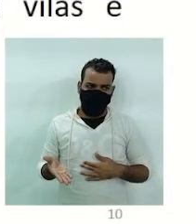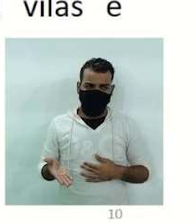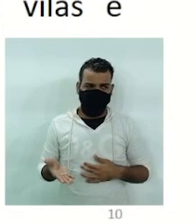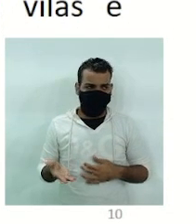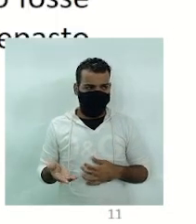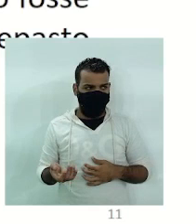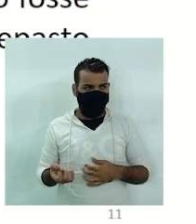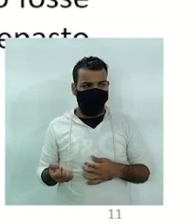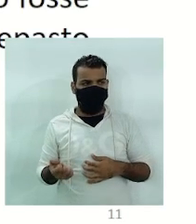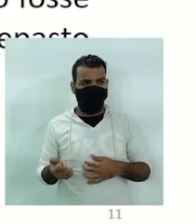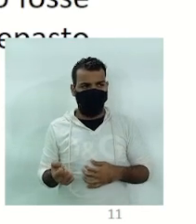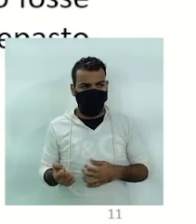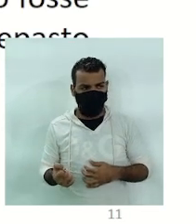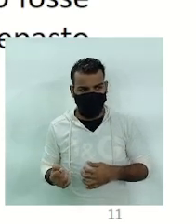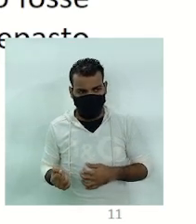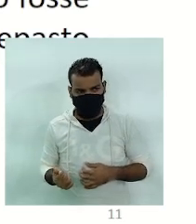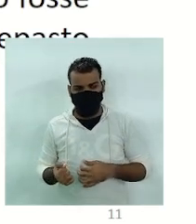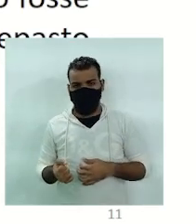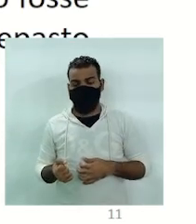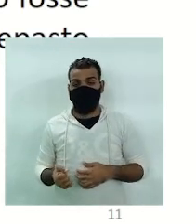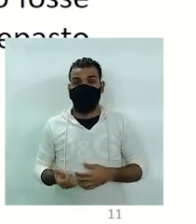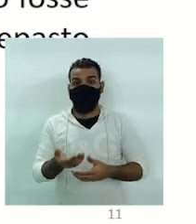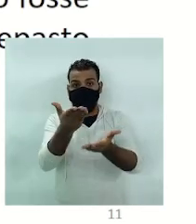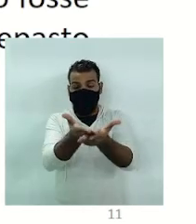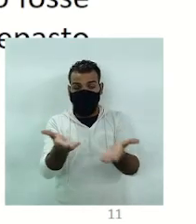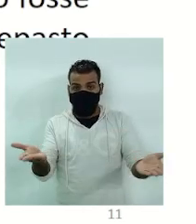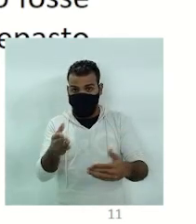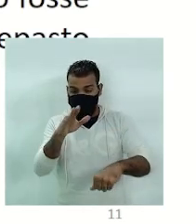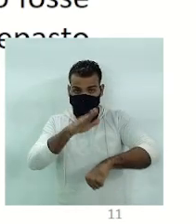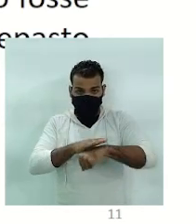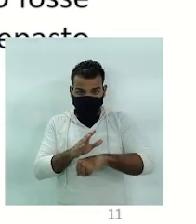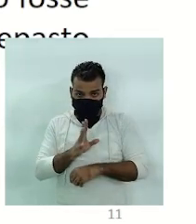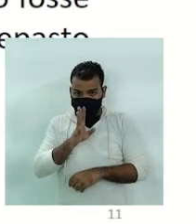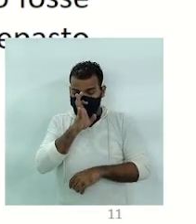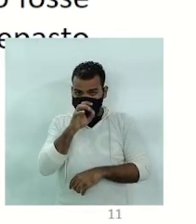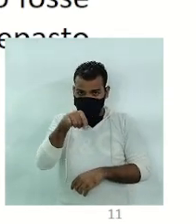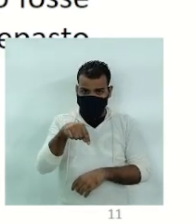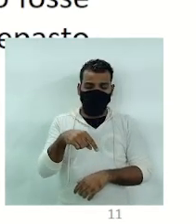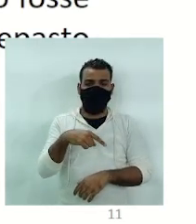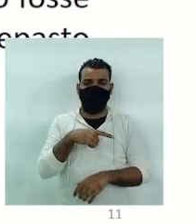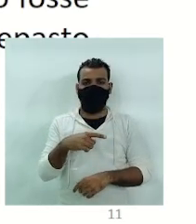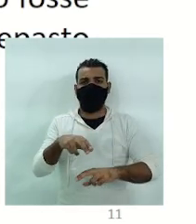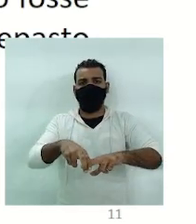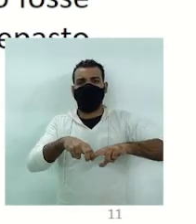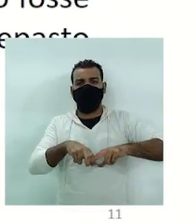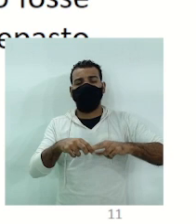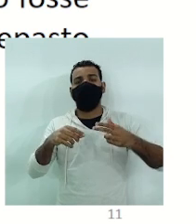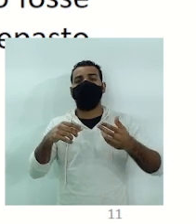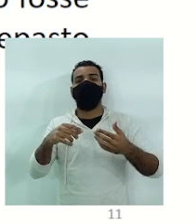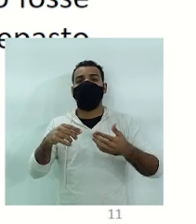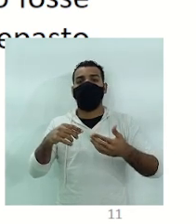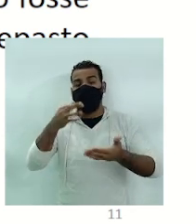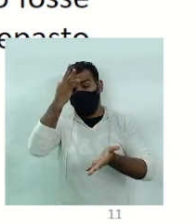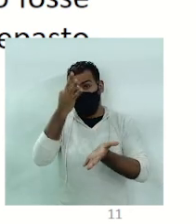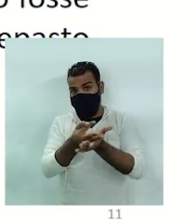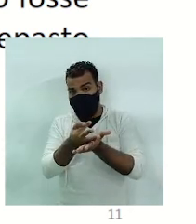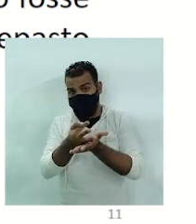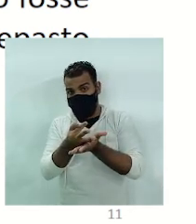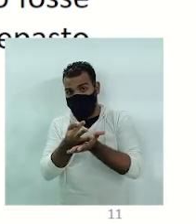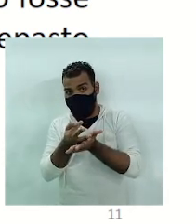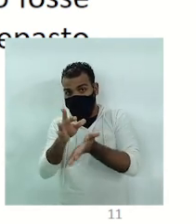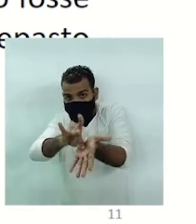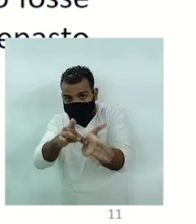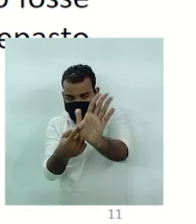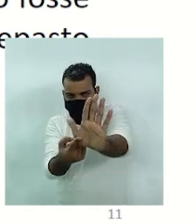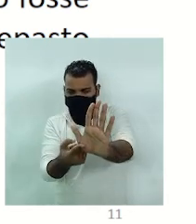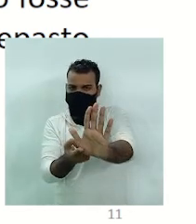Né? Então, vocês vão ter agora um momento de resistência dos nativos frente à verdadeira fé cristã.